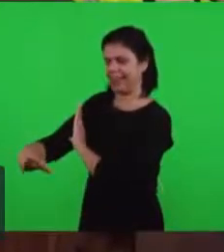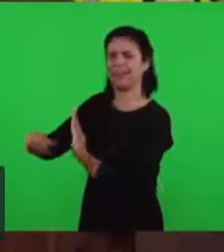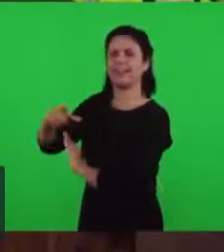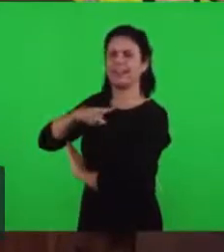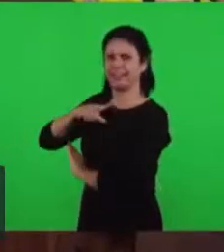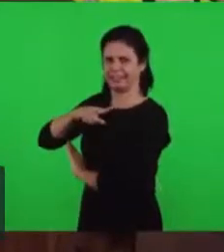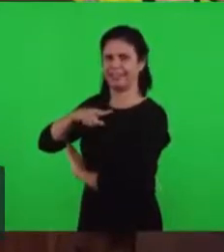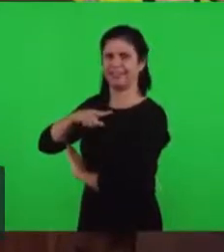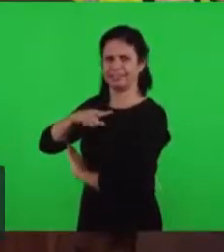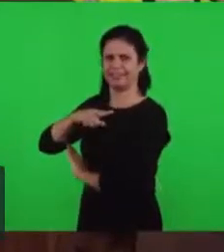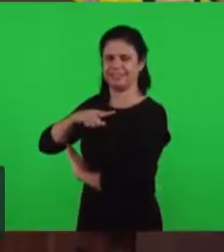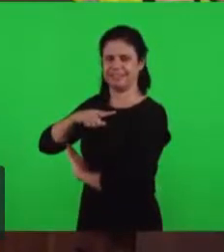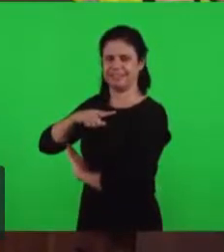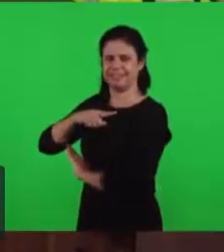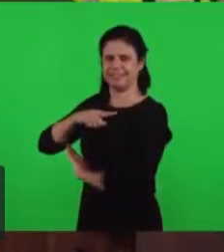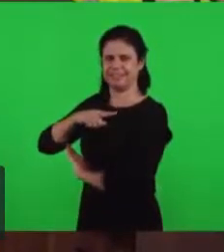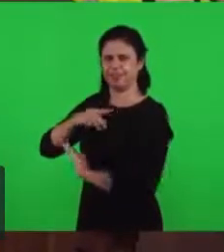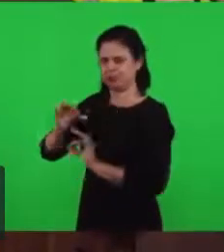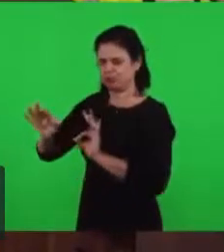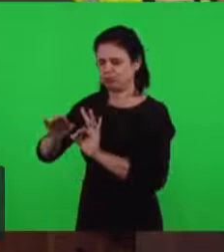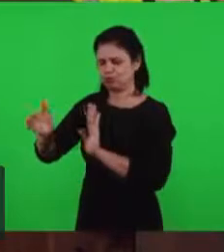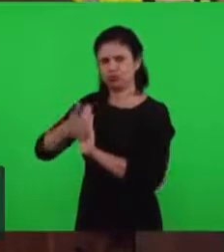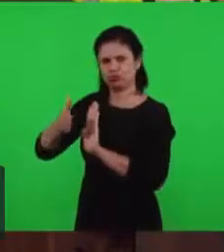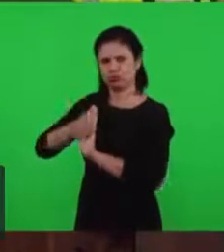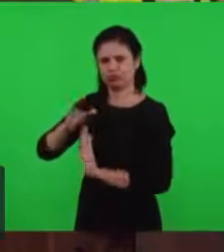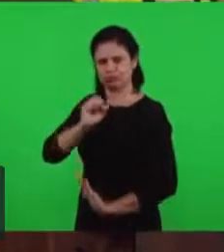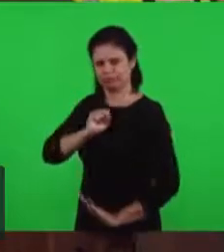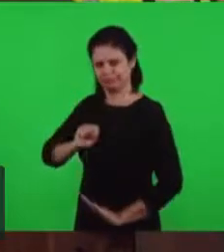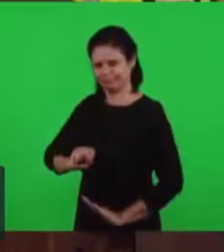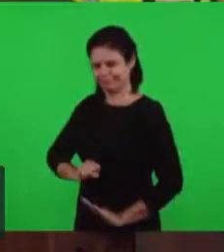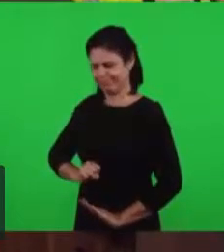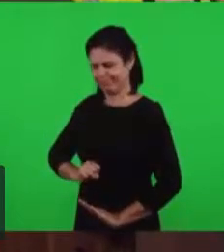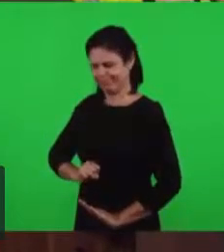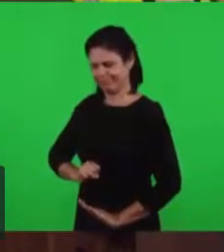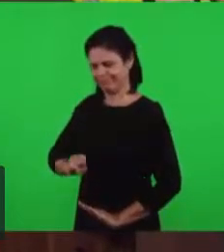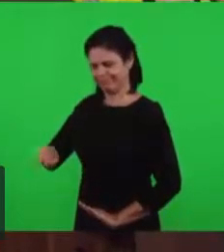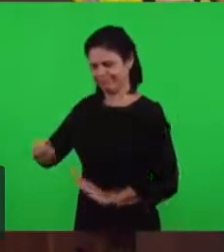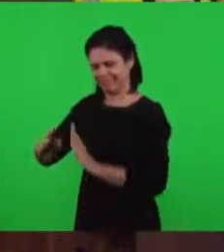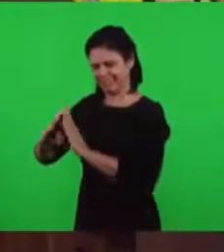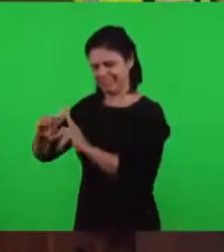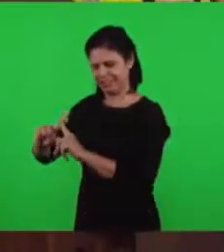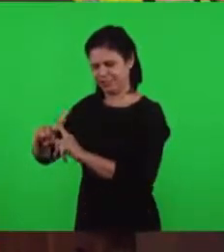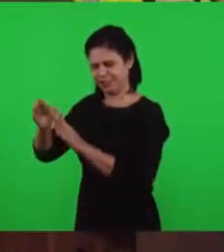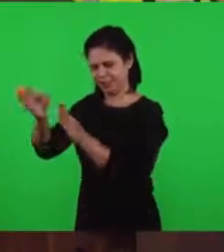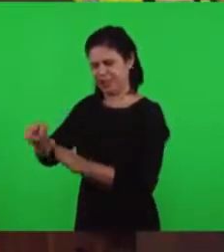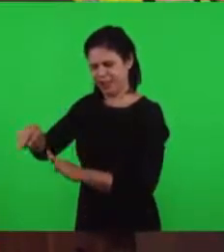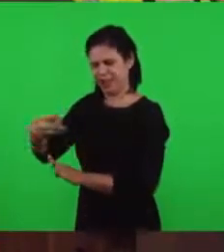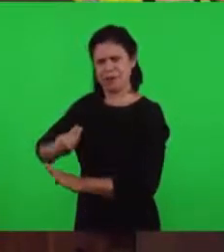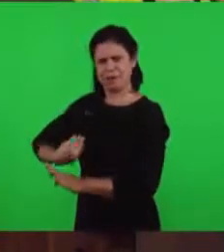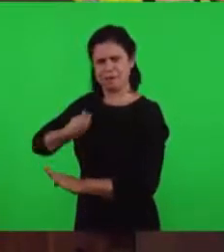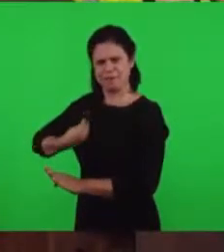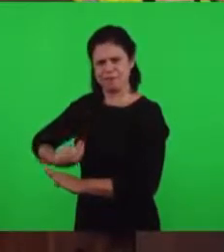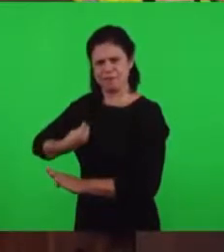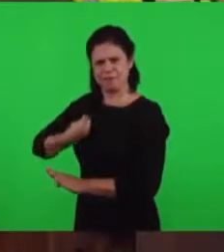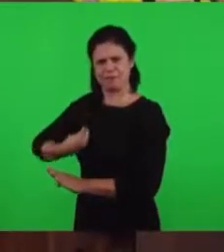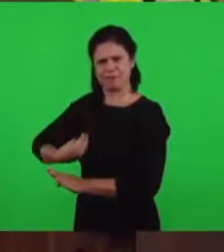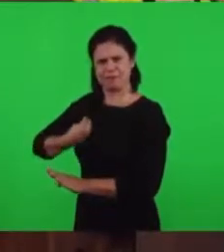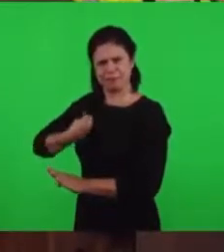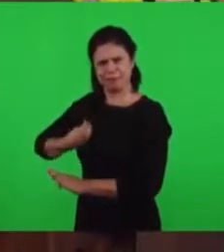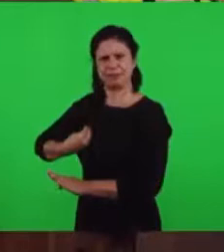o tal de uma igreja que vive este